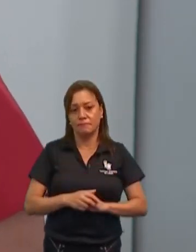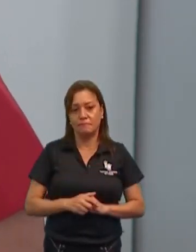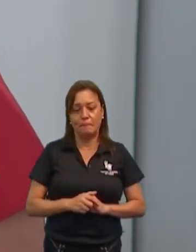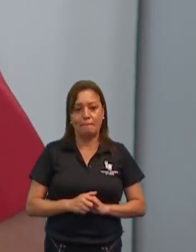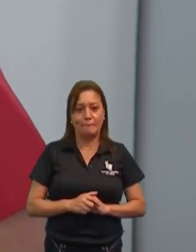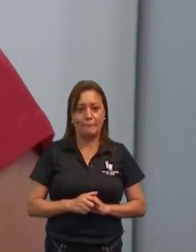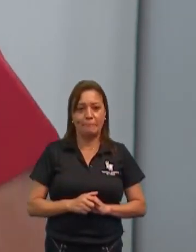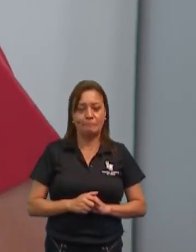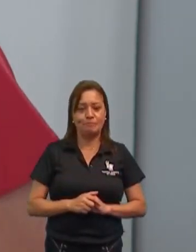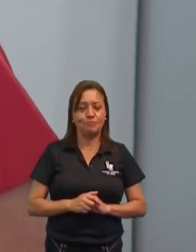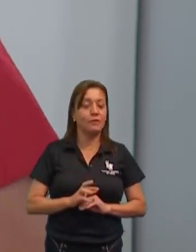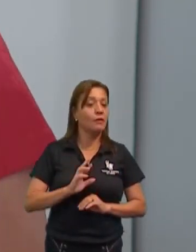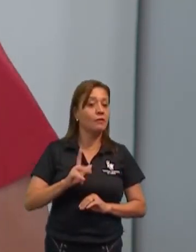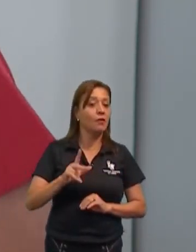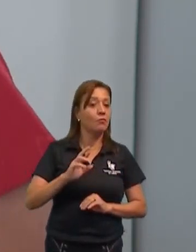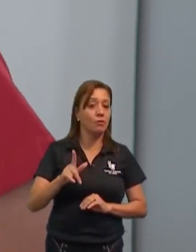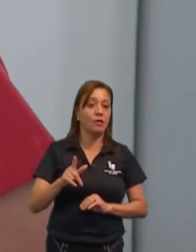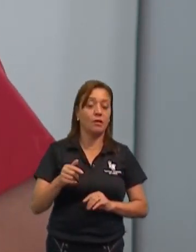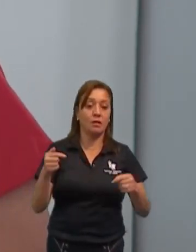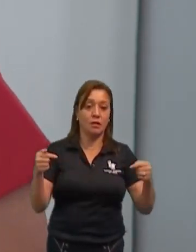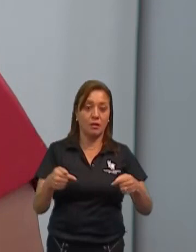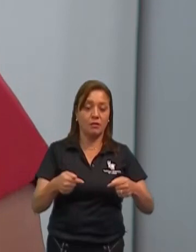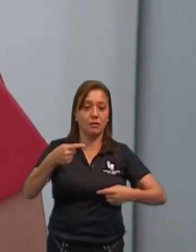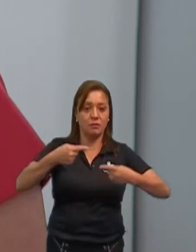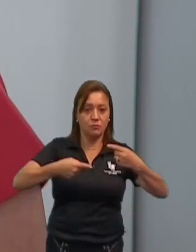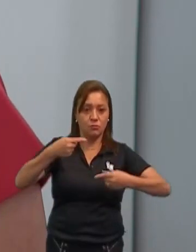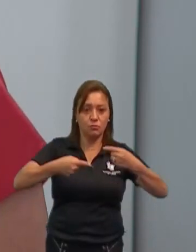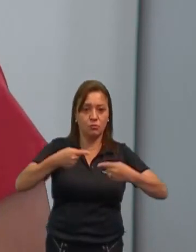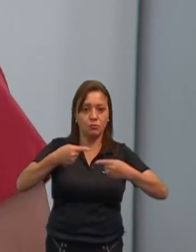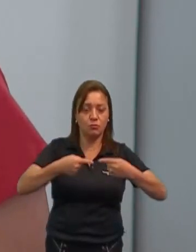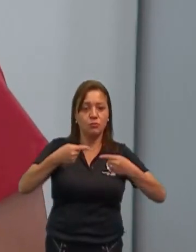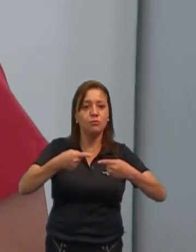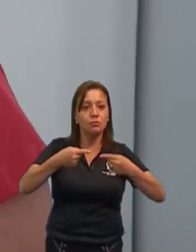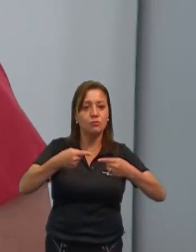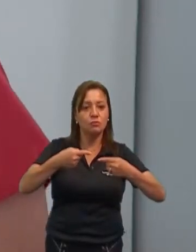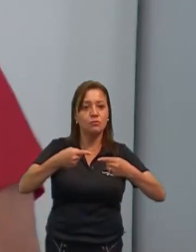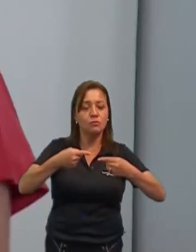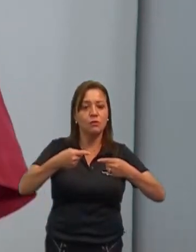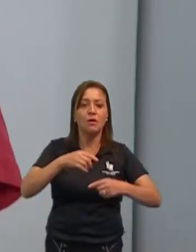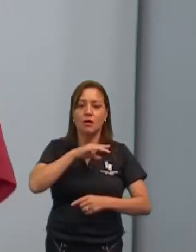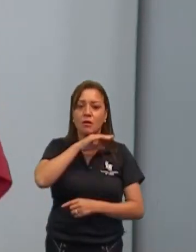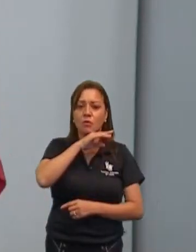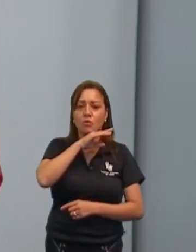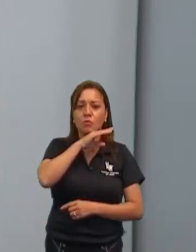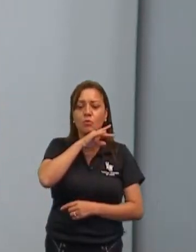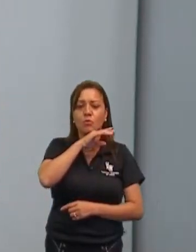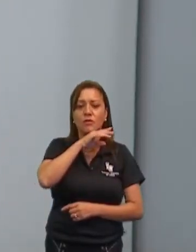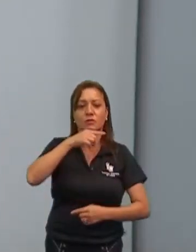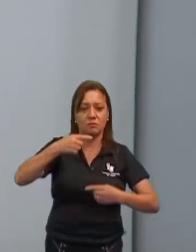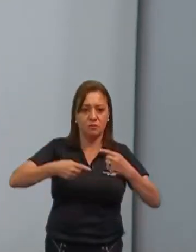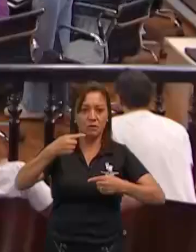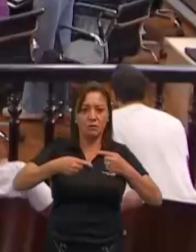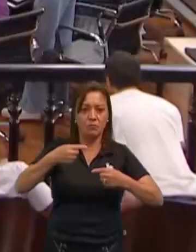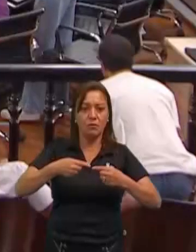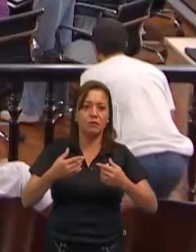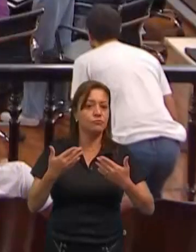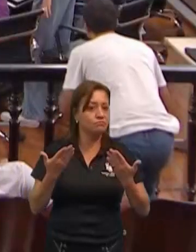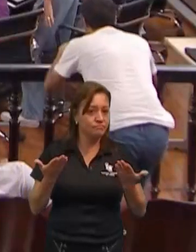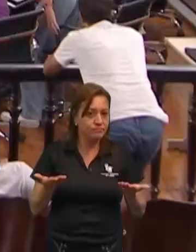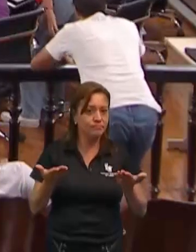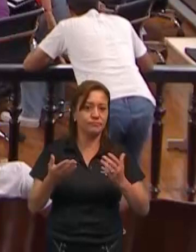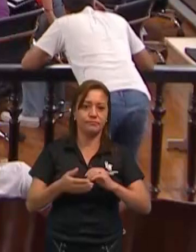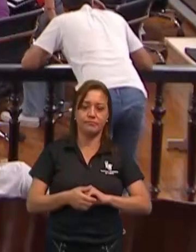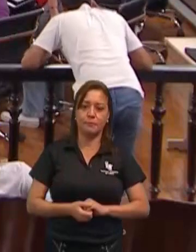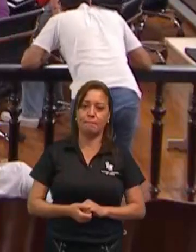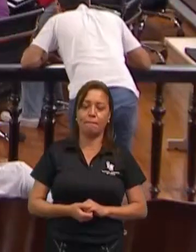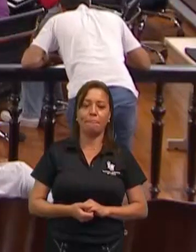ela não é viável nessa discussão que a gente está fazendo aqui. É ruim esse debate. É isso. Muito bem. É só